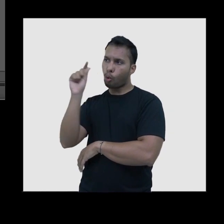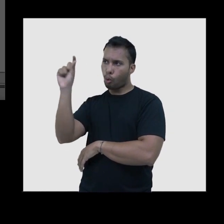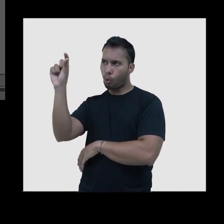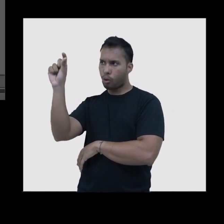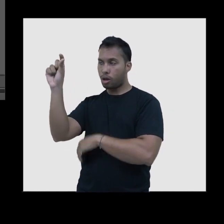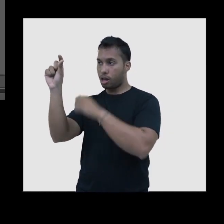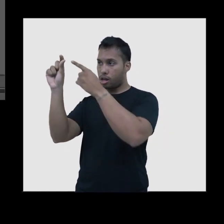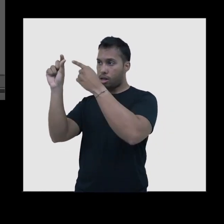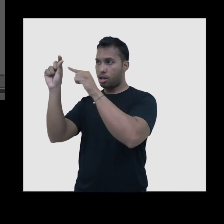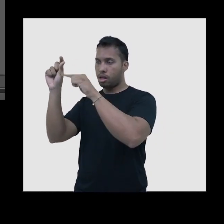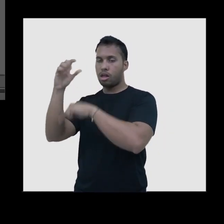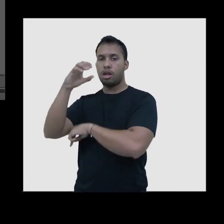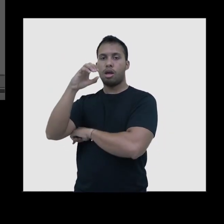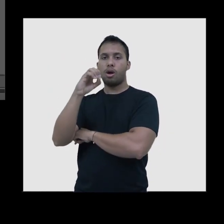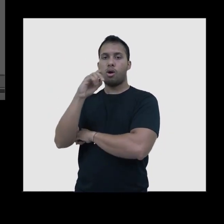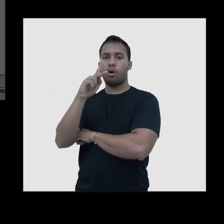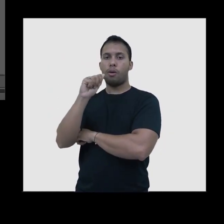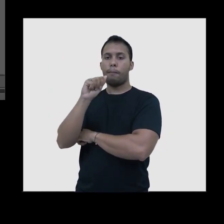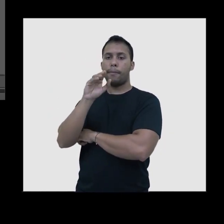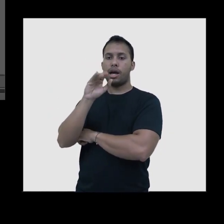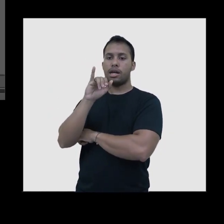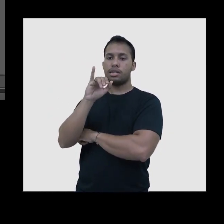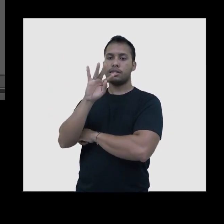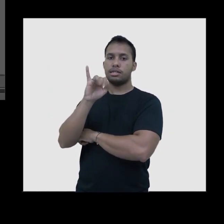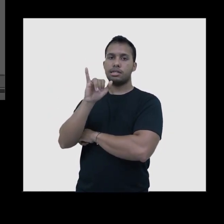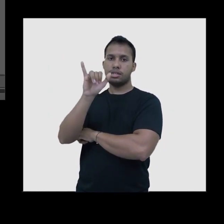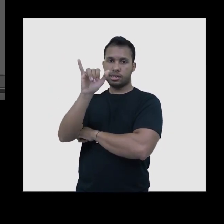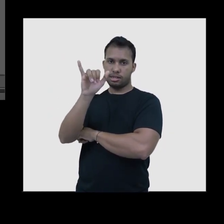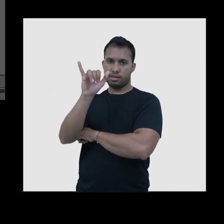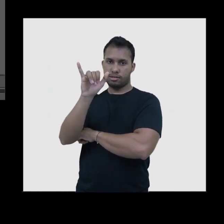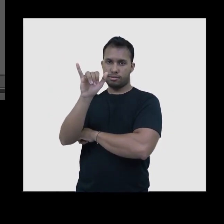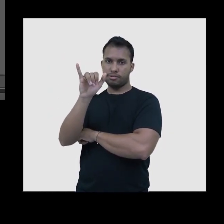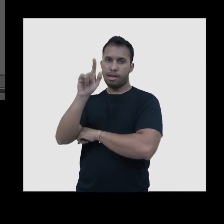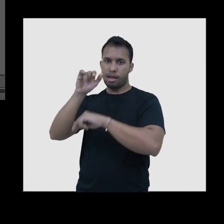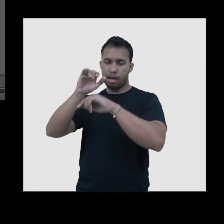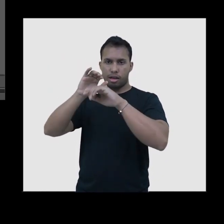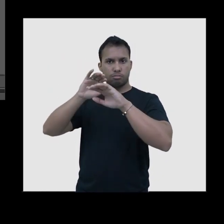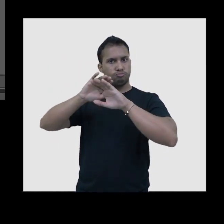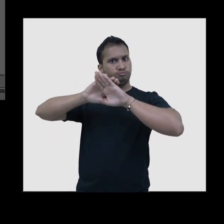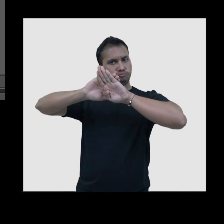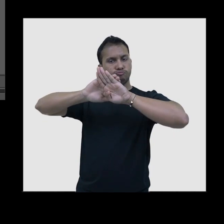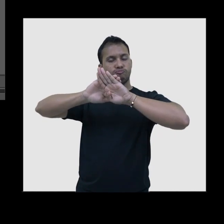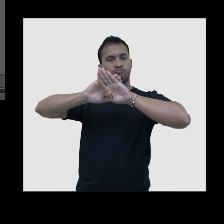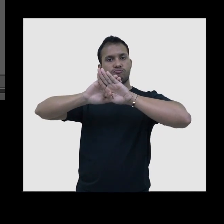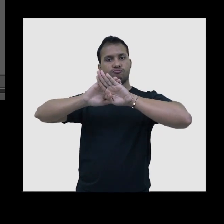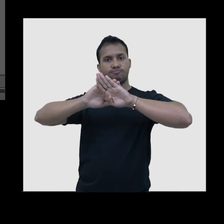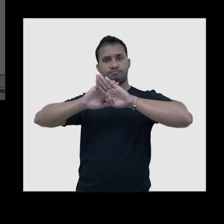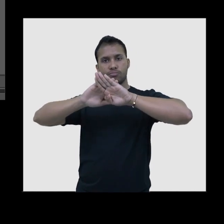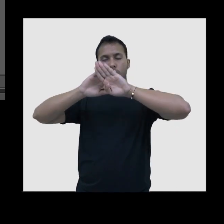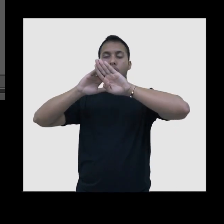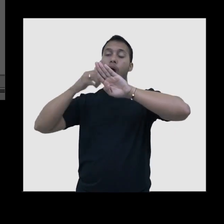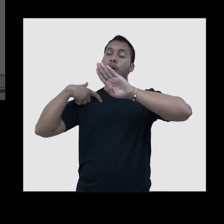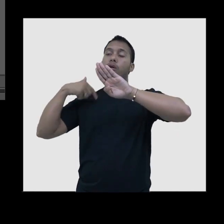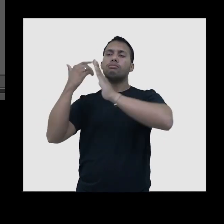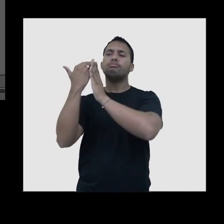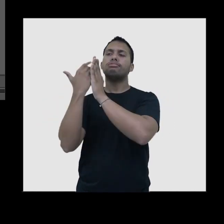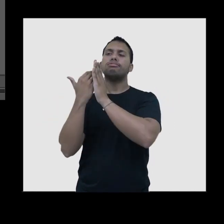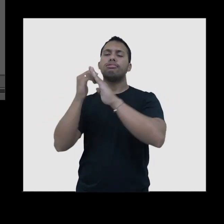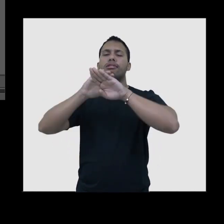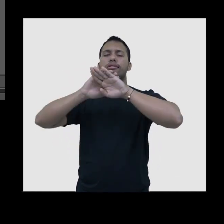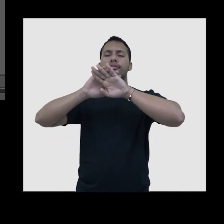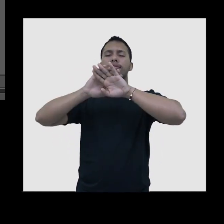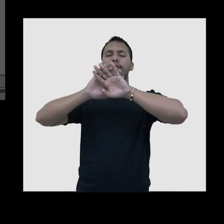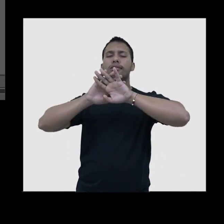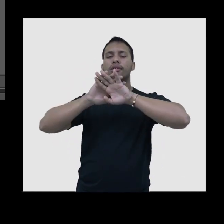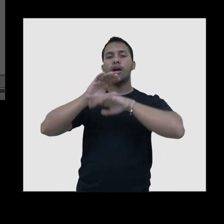cor azul, ele tem essa propriedade de opacidade, que está em 100%, ou seja, ele está opaco. E eu vou